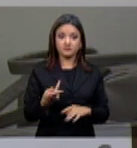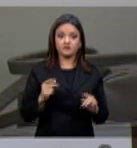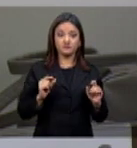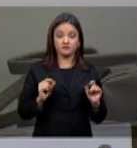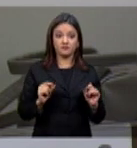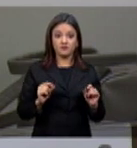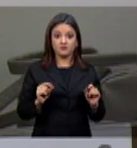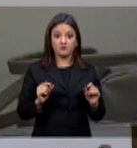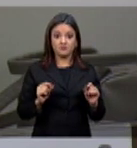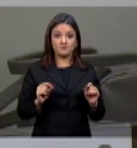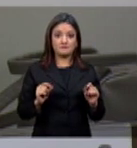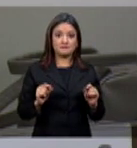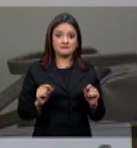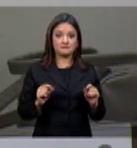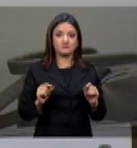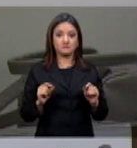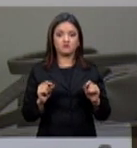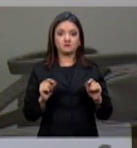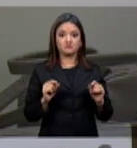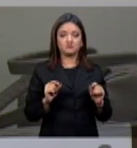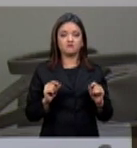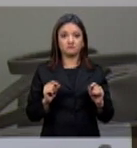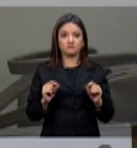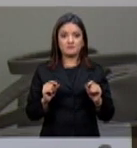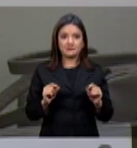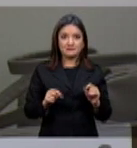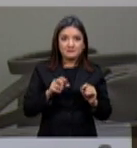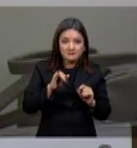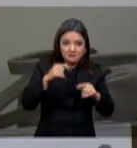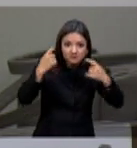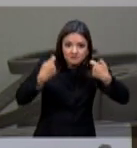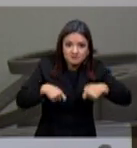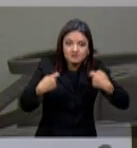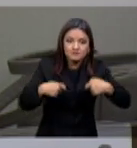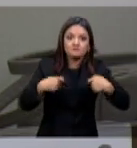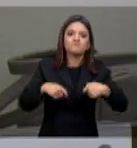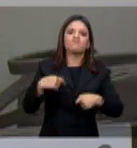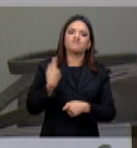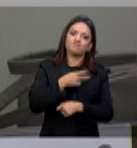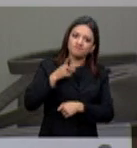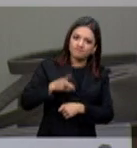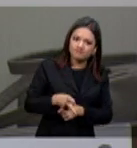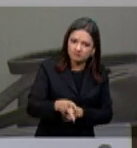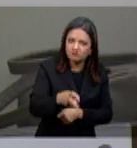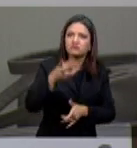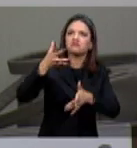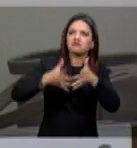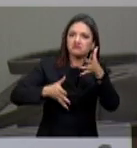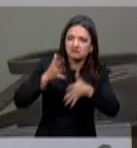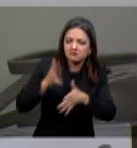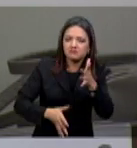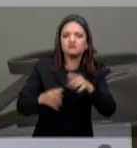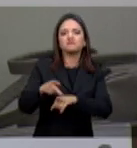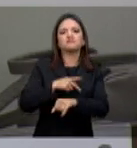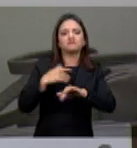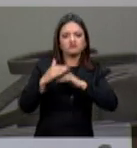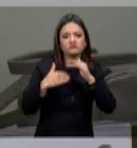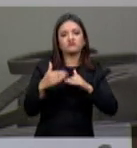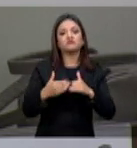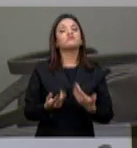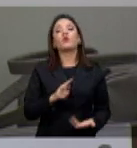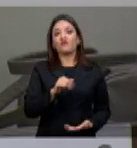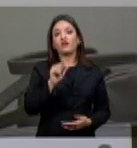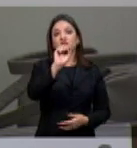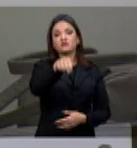sobre esse tema, é que, se for preciso continuarmos sendo esse atrapalha o progresso do país, a gente